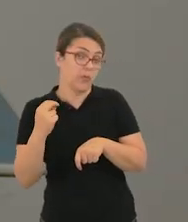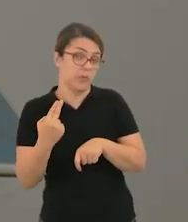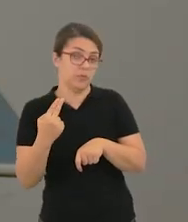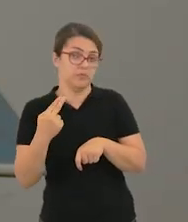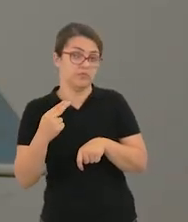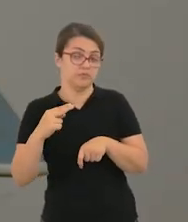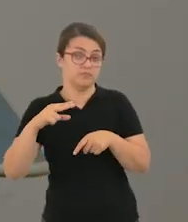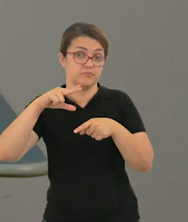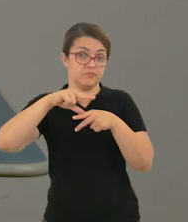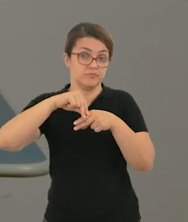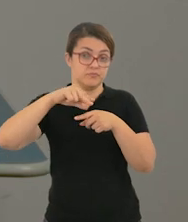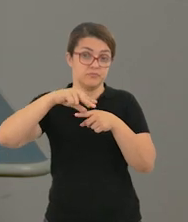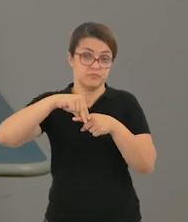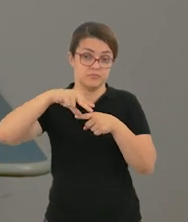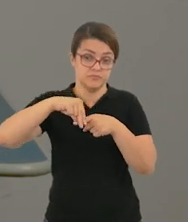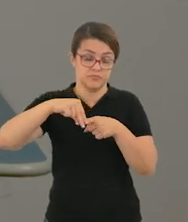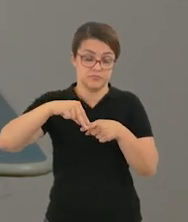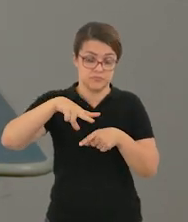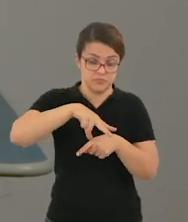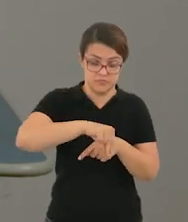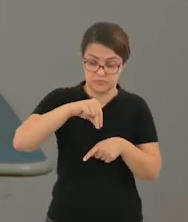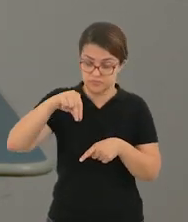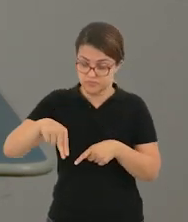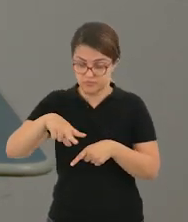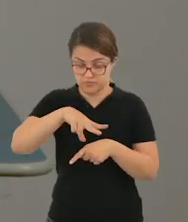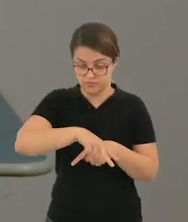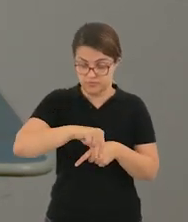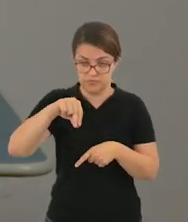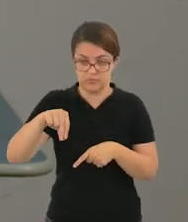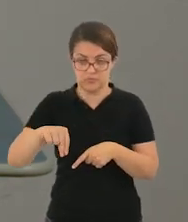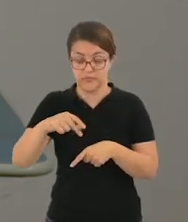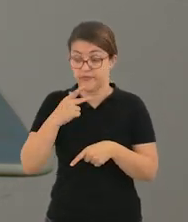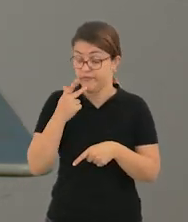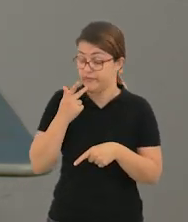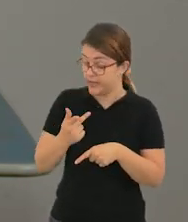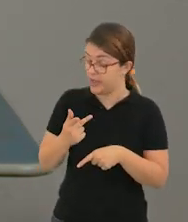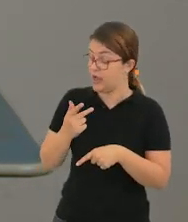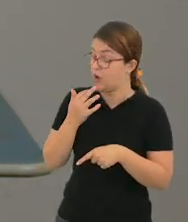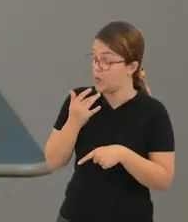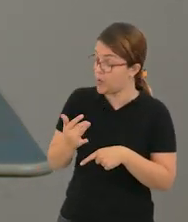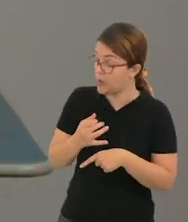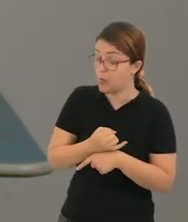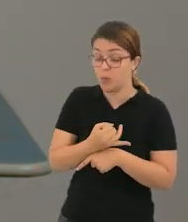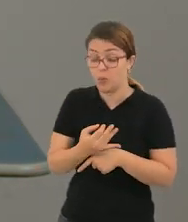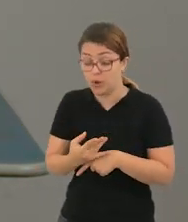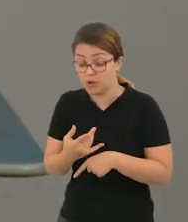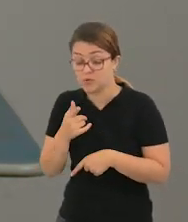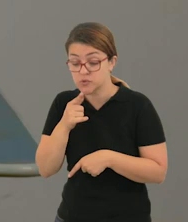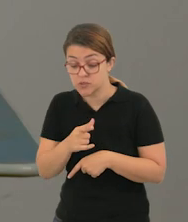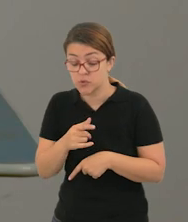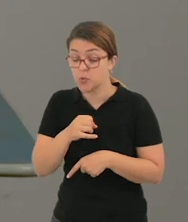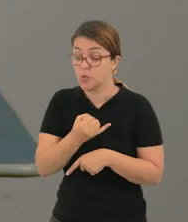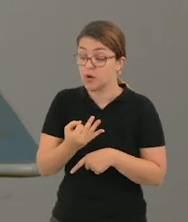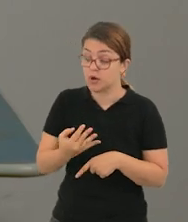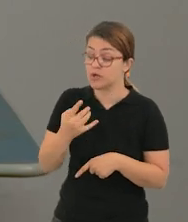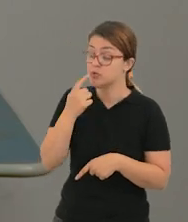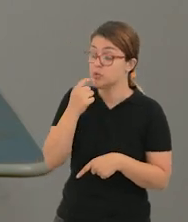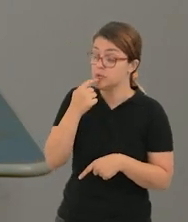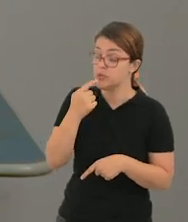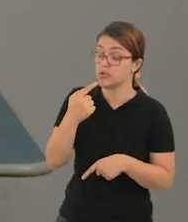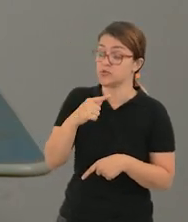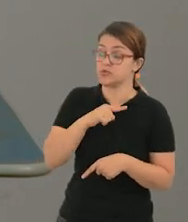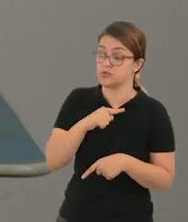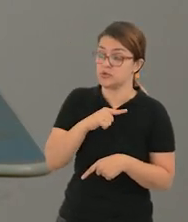retirando. E aí depois você problematiza com a criança sobre as cores, as quantidades, quantas vermelhas tinha dentro